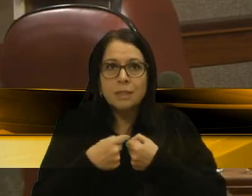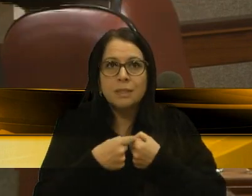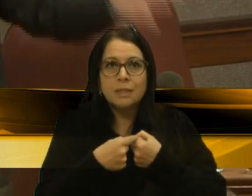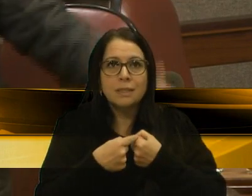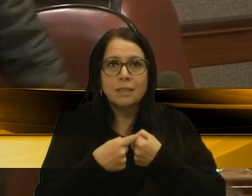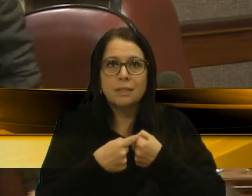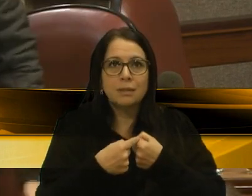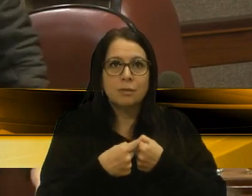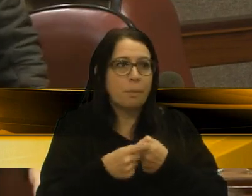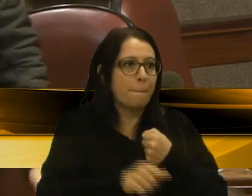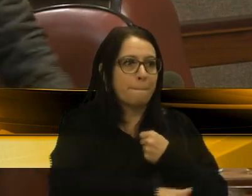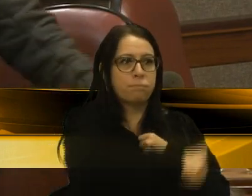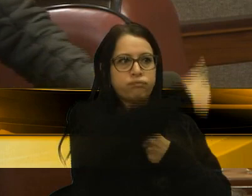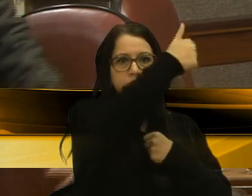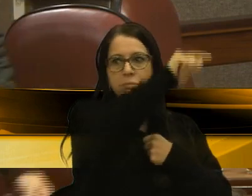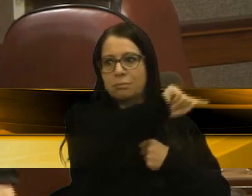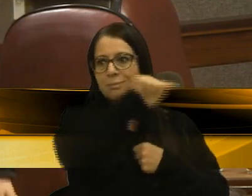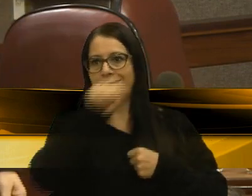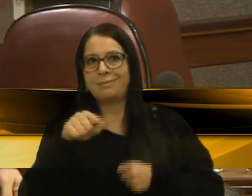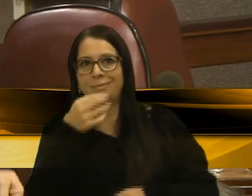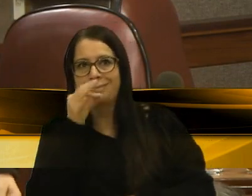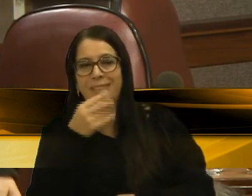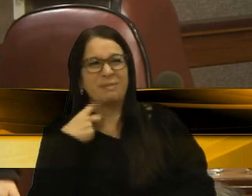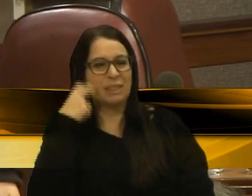reio no nosso... É uma vergonha.